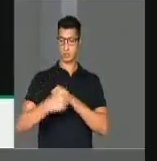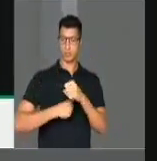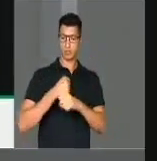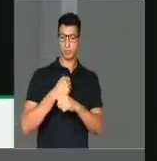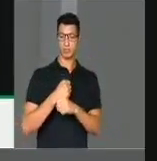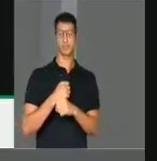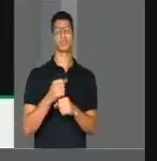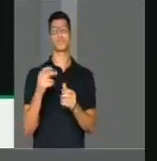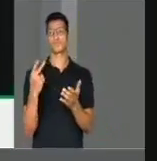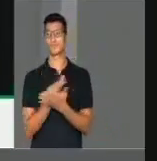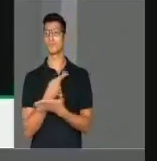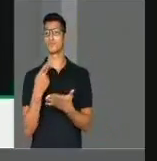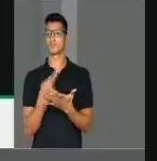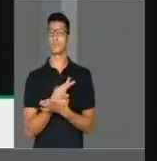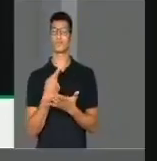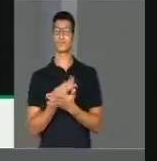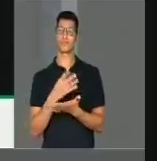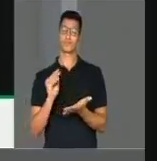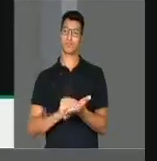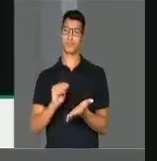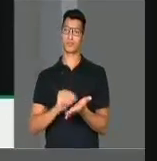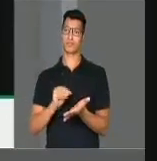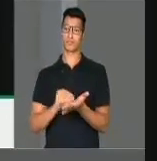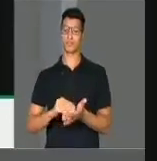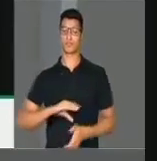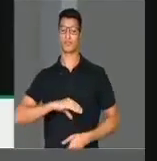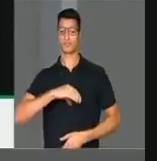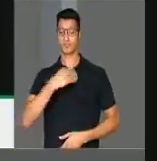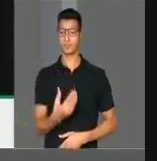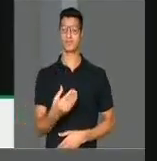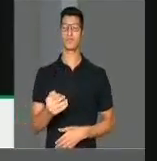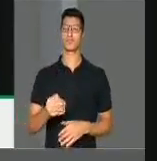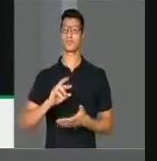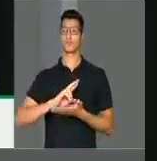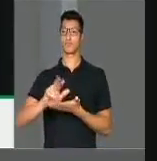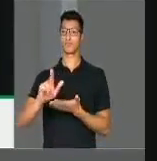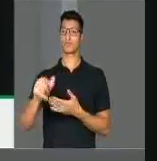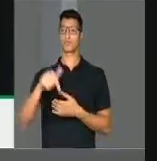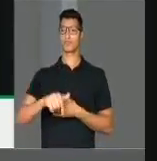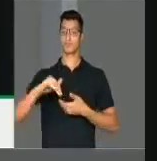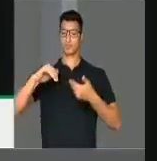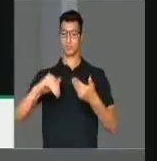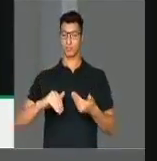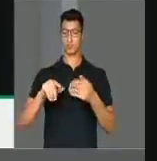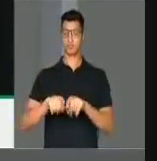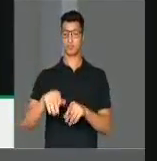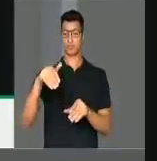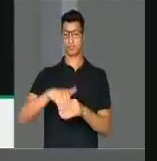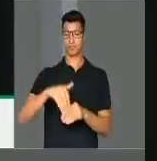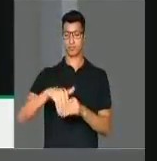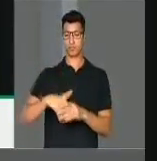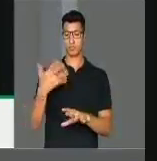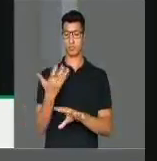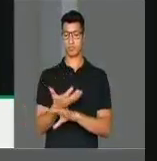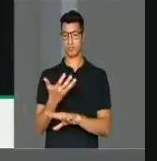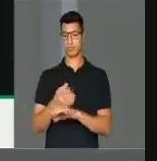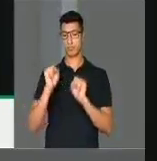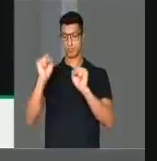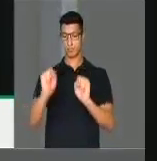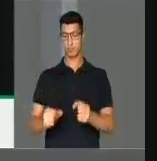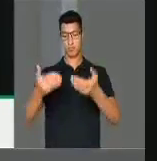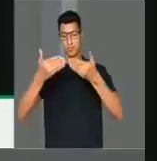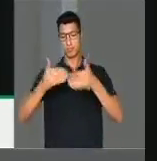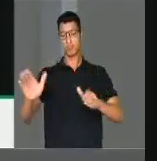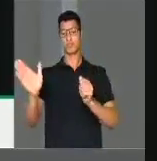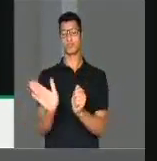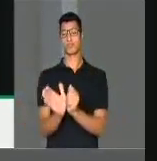anos, né, o gargalo acontecendo pela falta de coragem de muitos aqui congressistas de votar matérias que pudessem